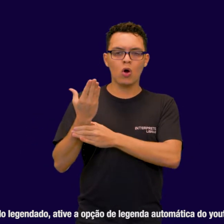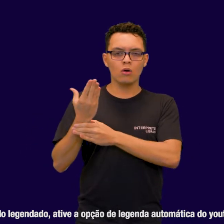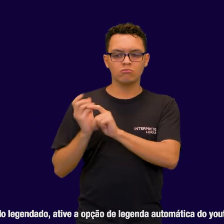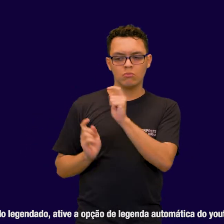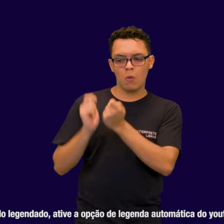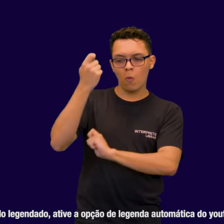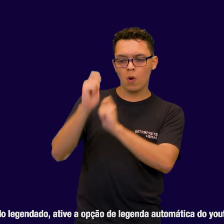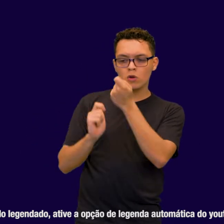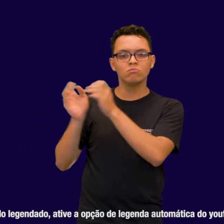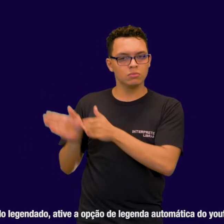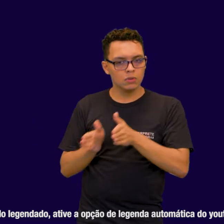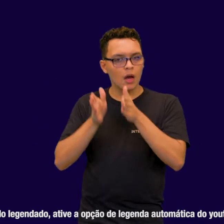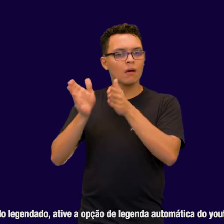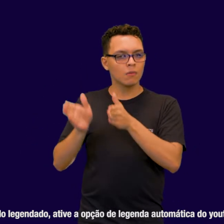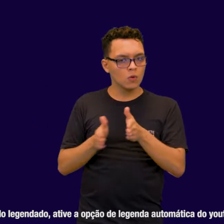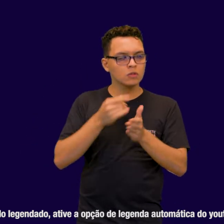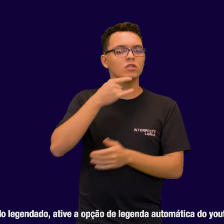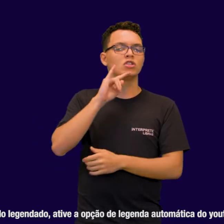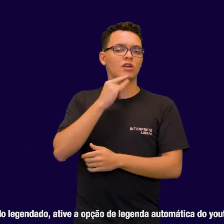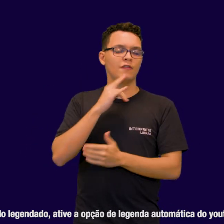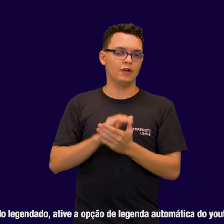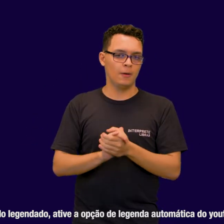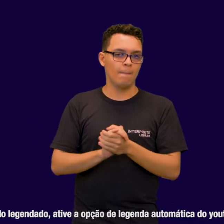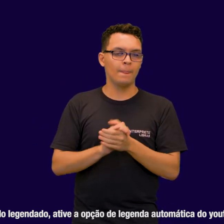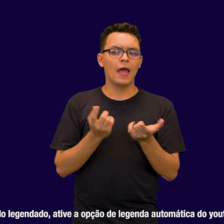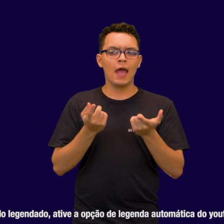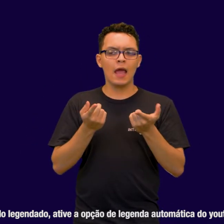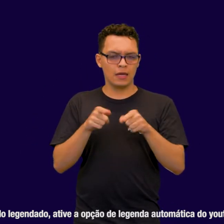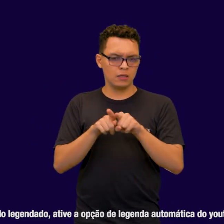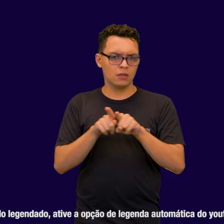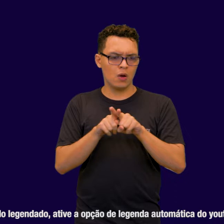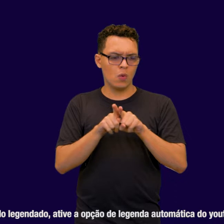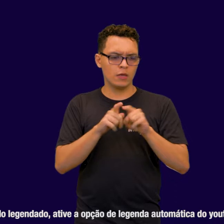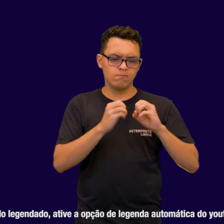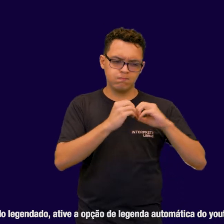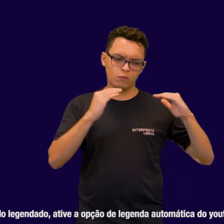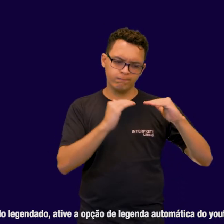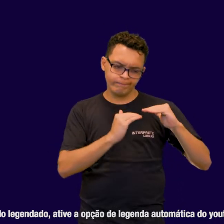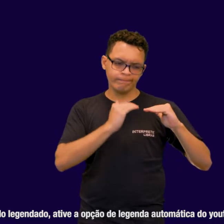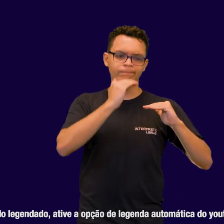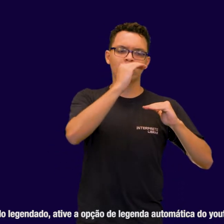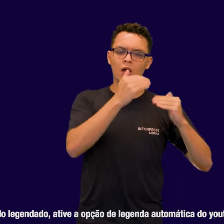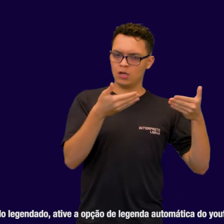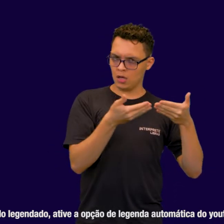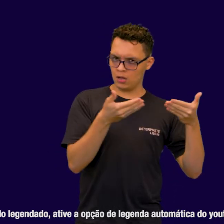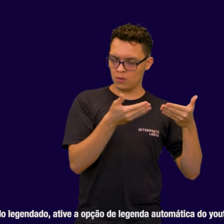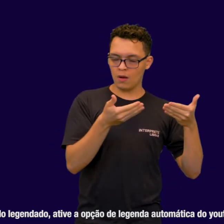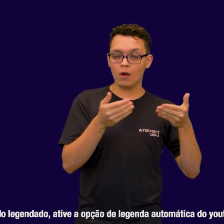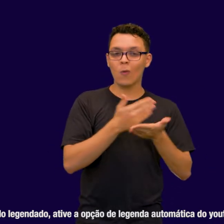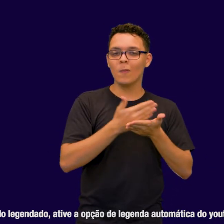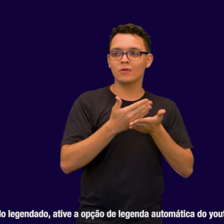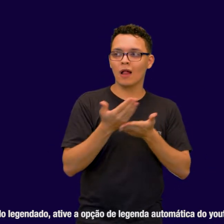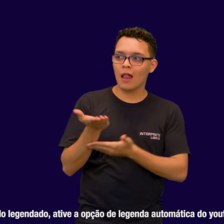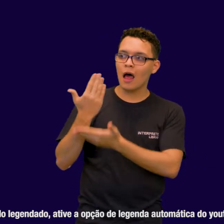negócio, cervejaria profissional. Então, esse boom que a gente vê hoje é resultado de todo esse movimento que começou